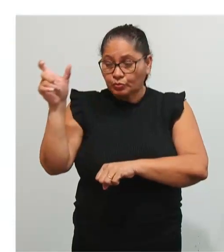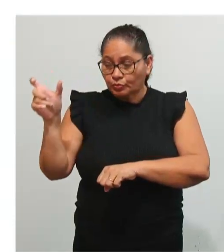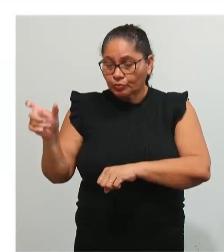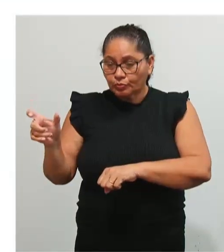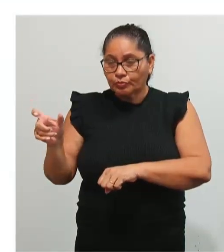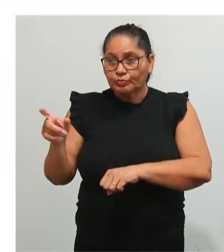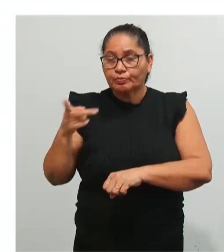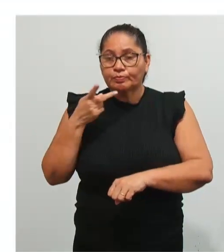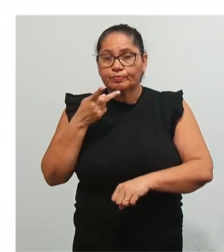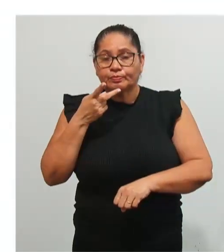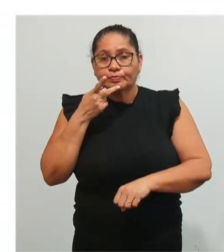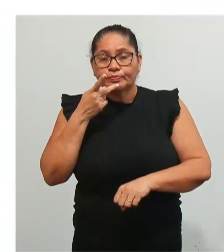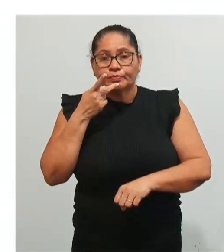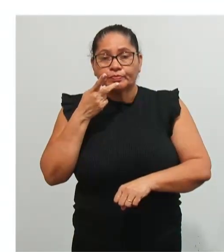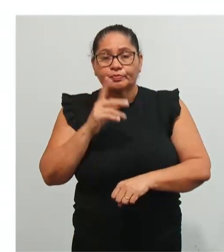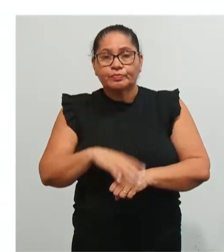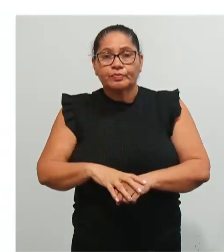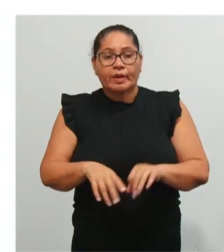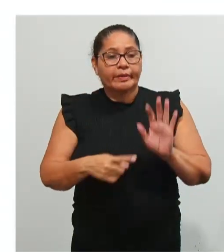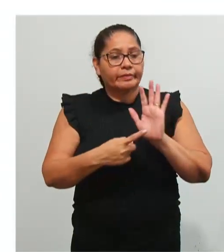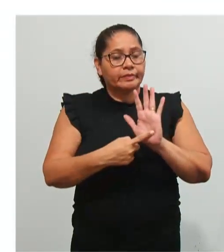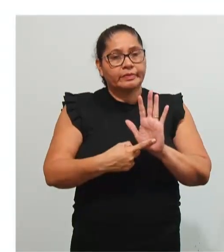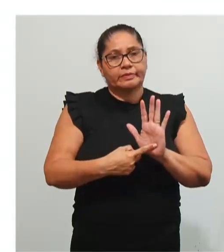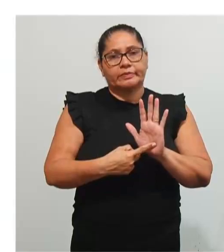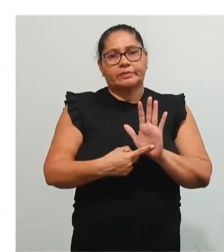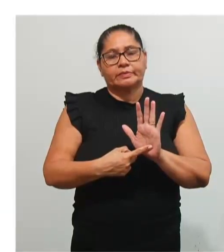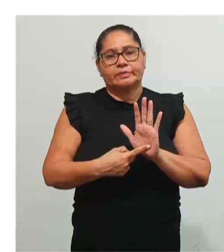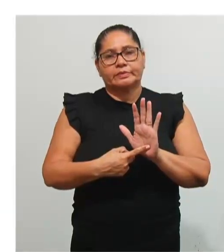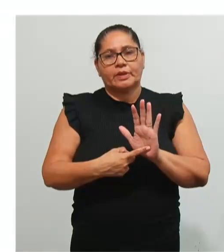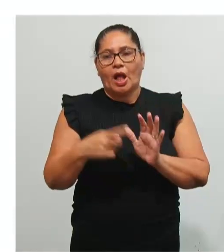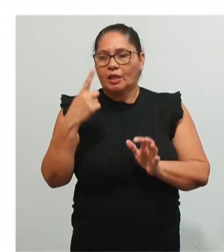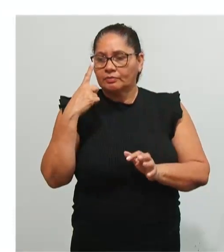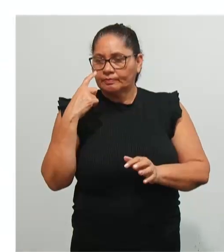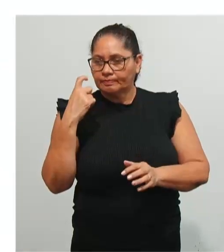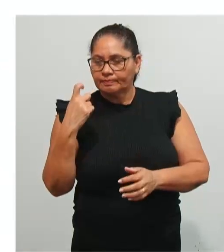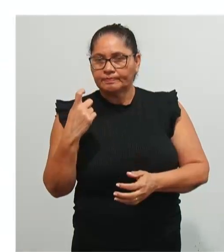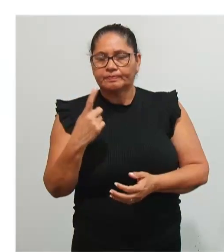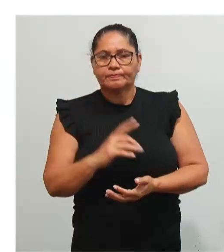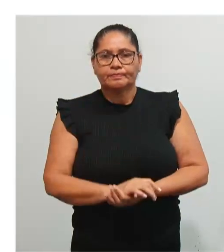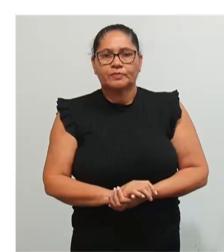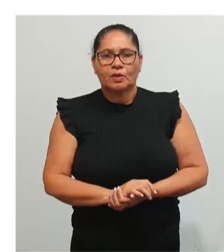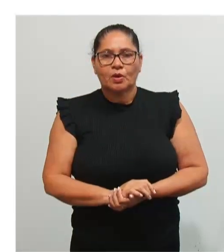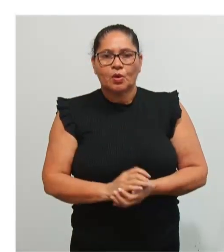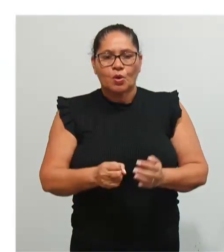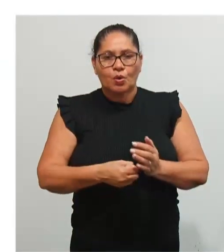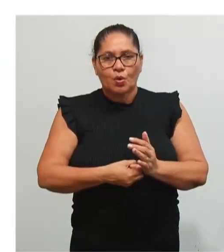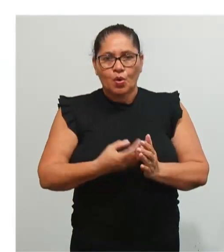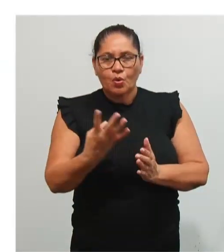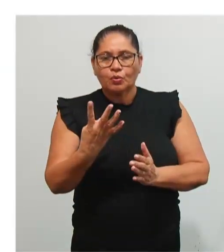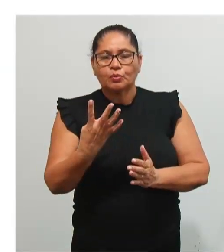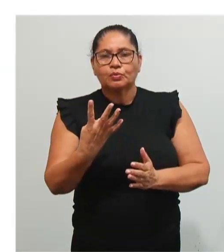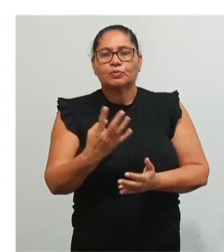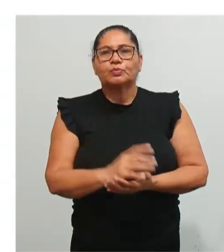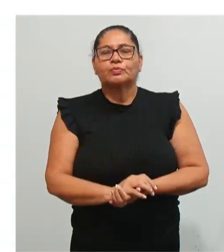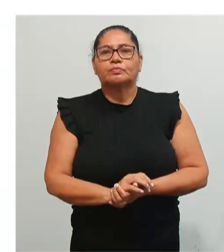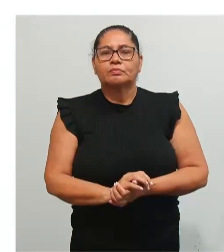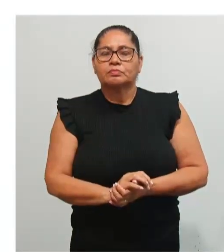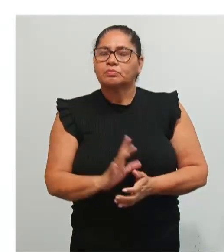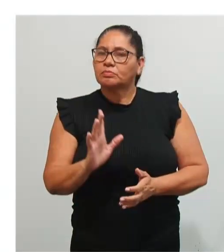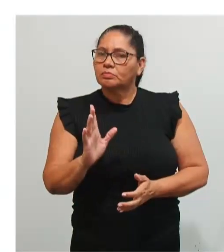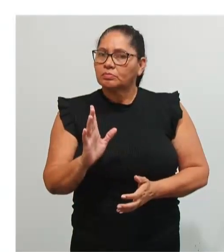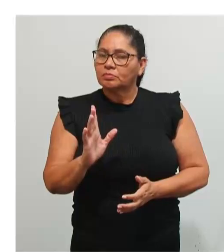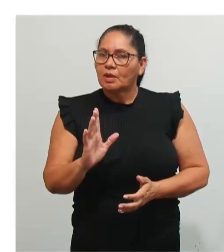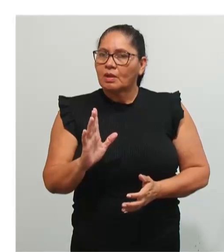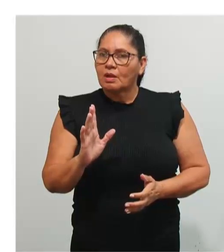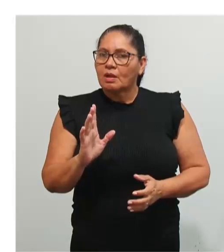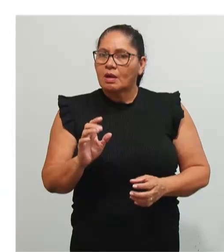e lhes concedia a representação monopolista de interesses. O número dessas entidades era limitado e, regra